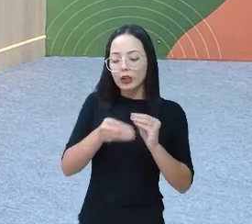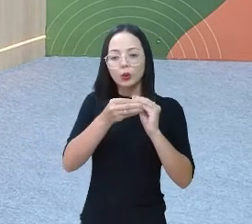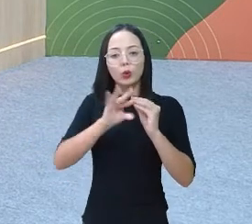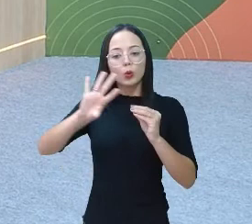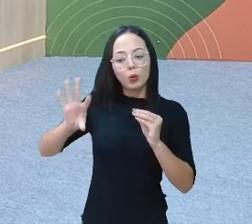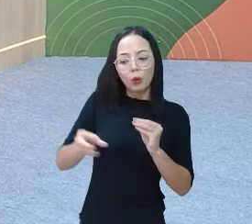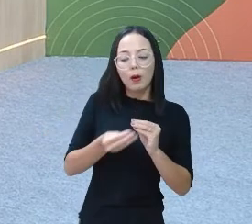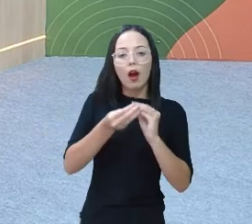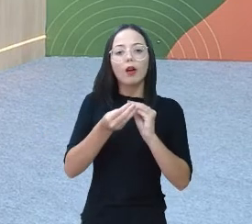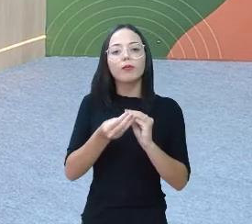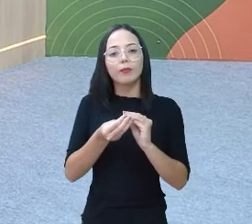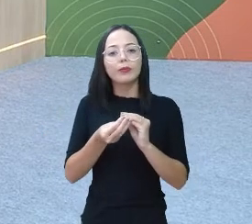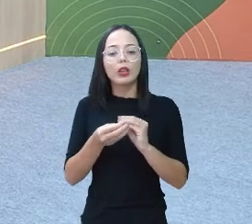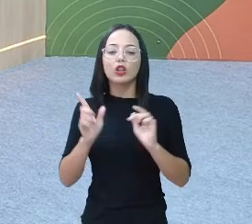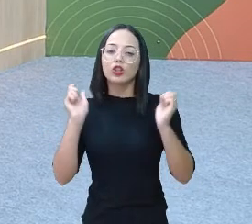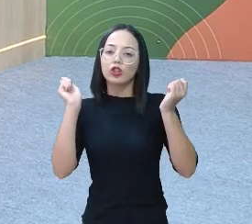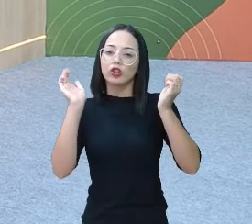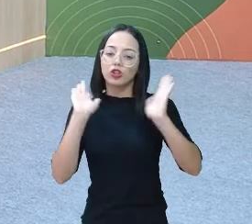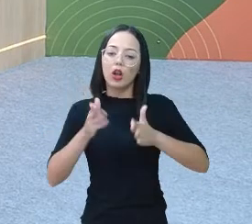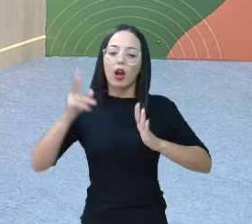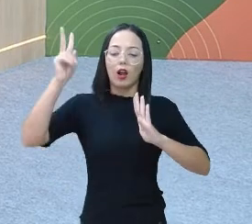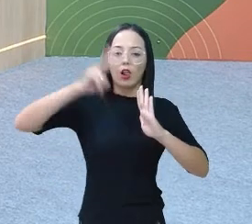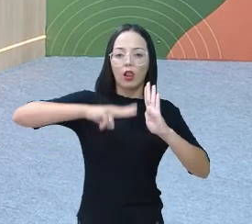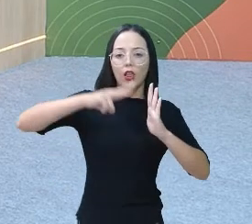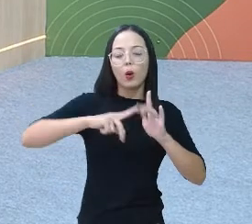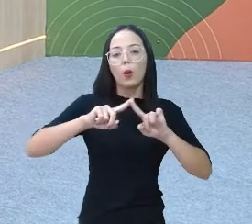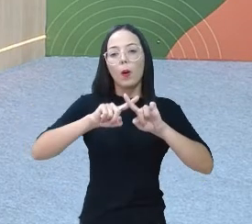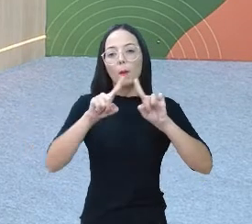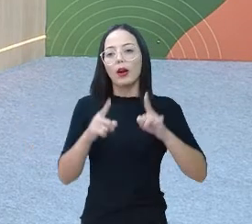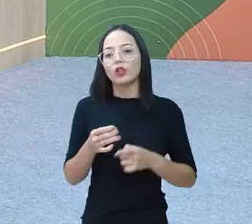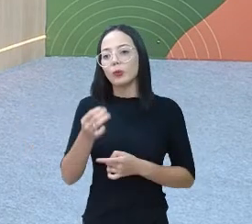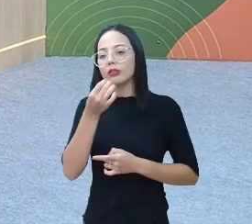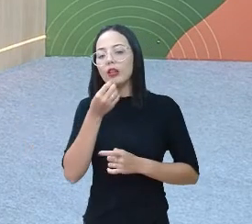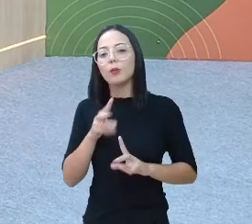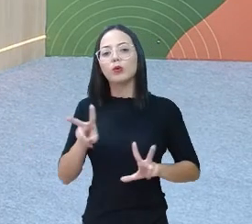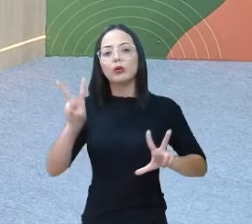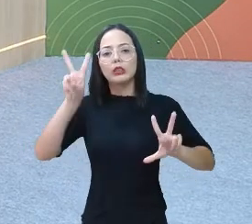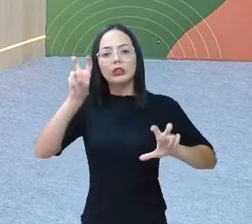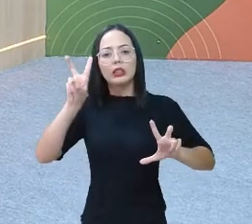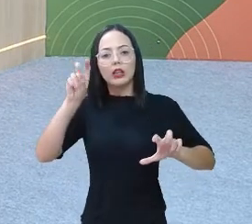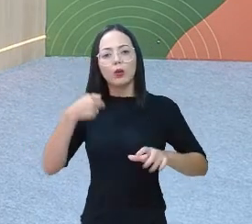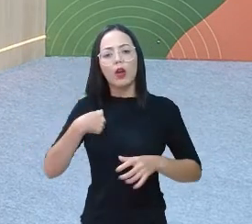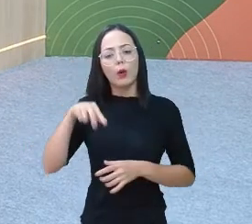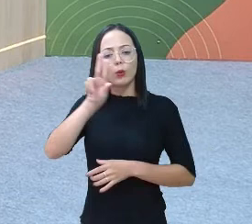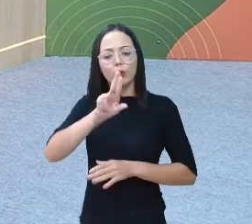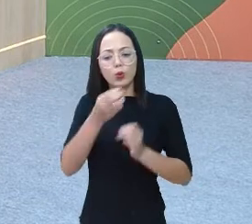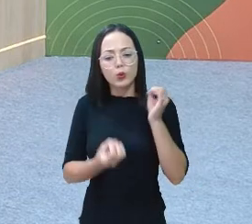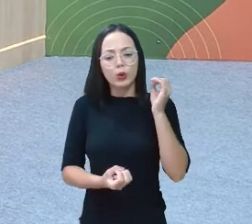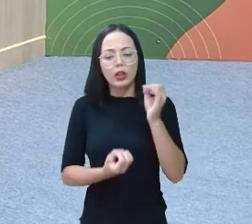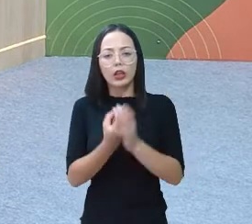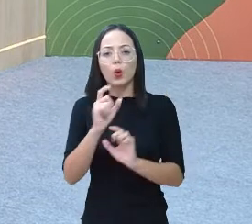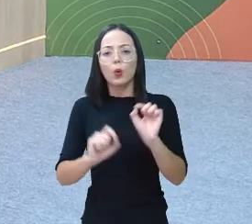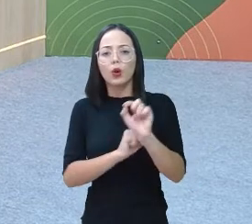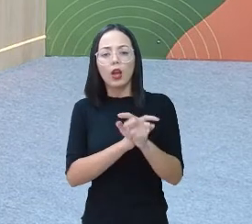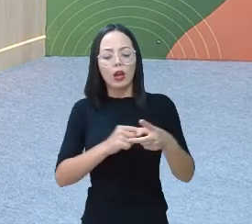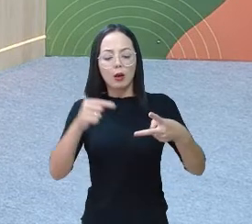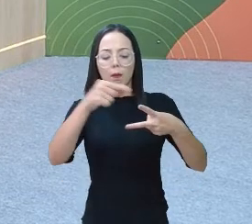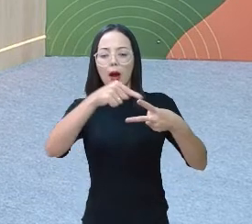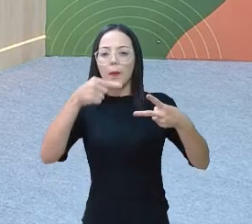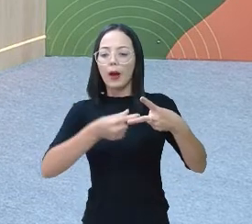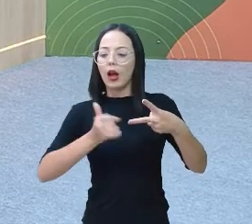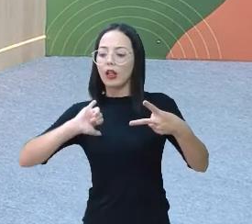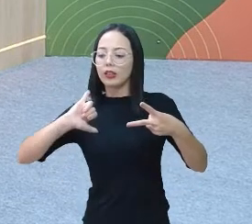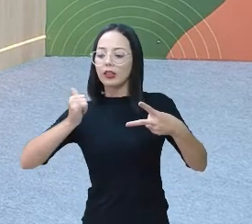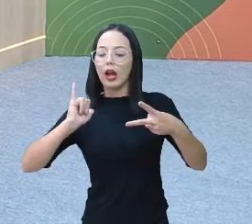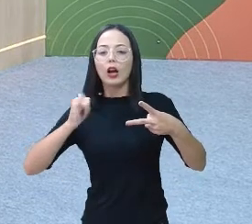fazer intertextualidade, acho que a gente já viu isso aqui, mas quando eu cito diretamente, eu crio aí duas vozes narrando o meu